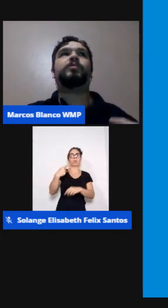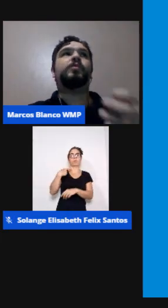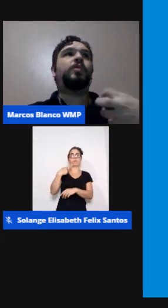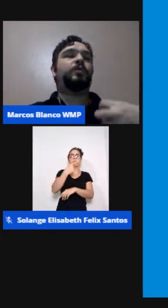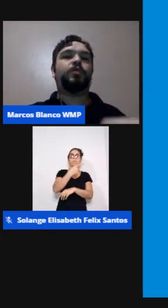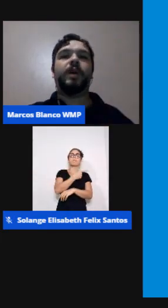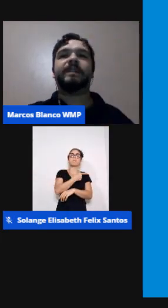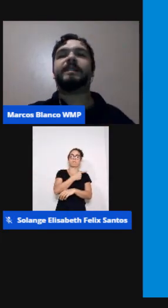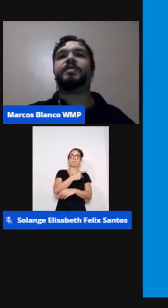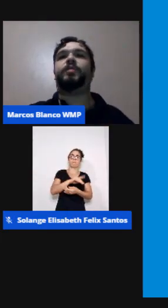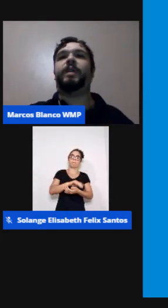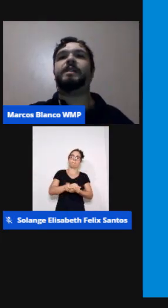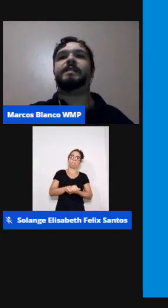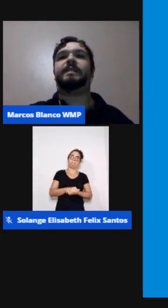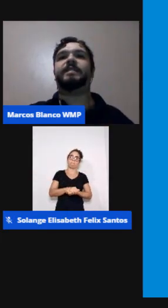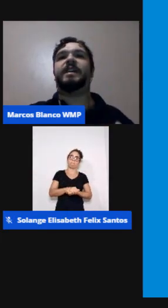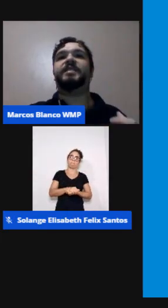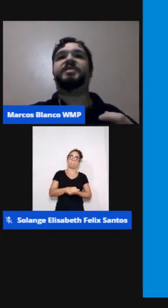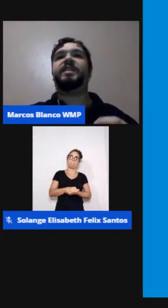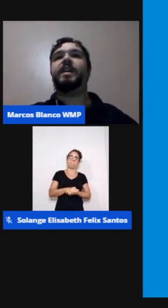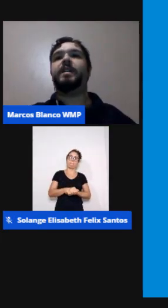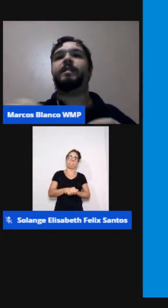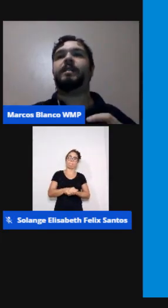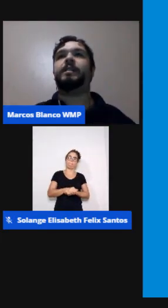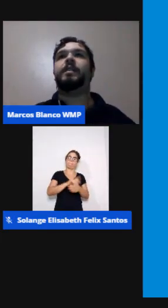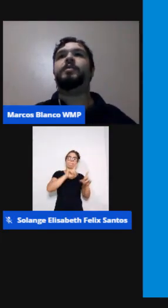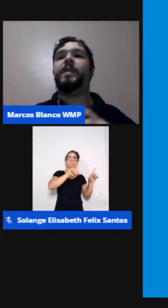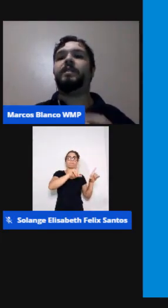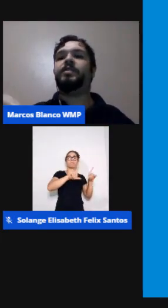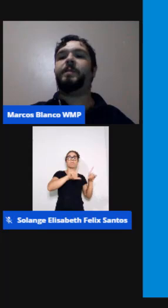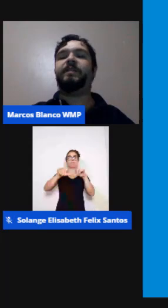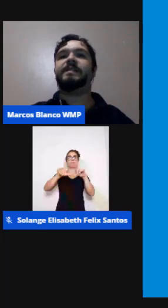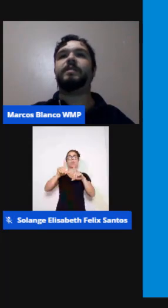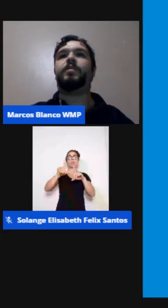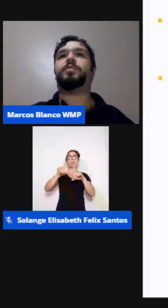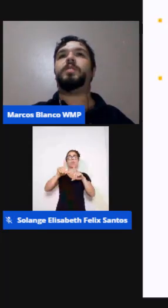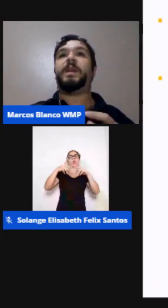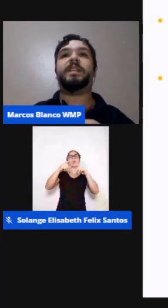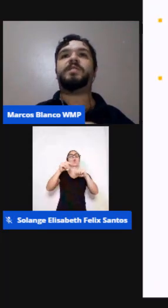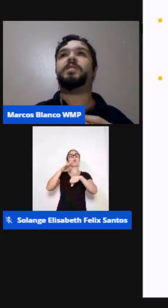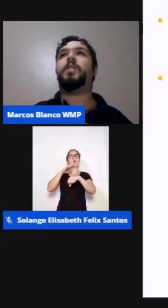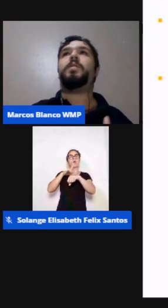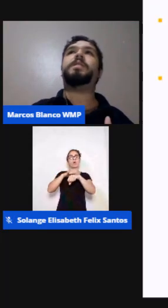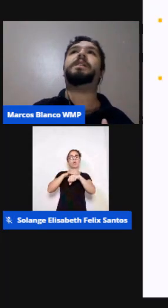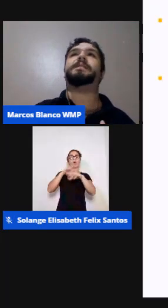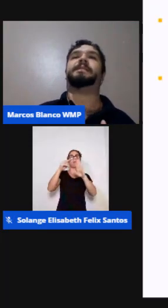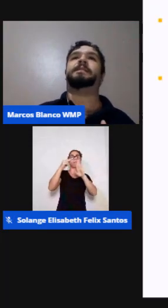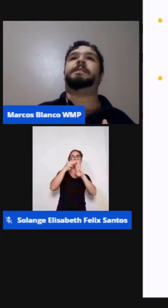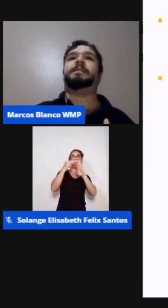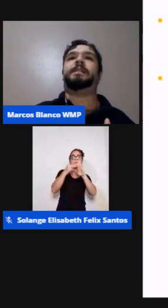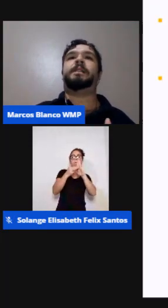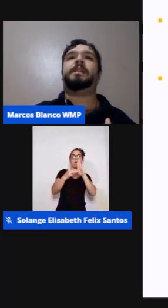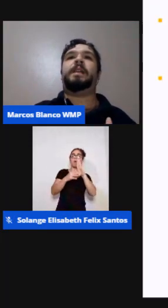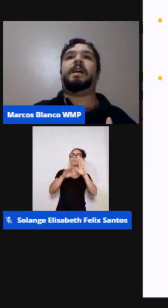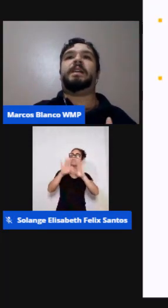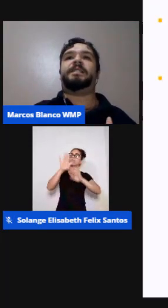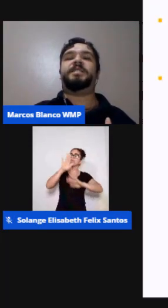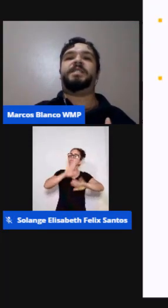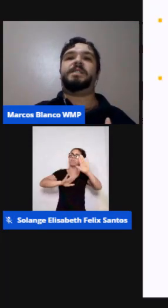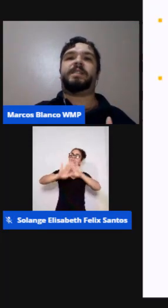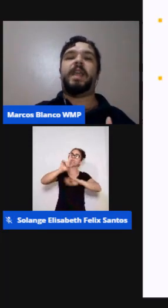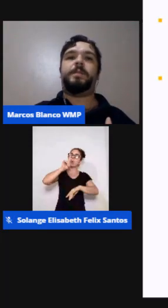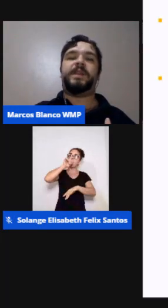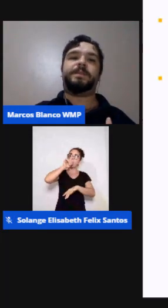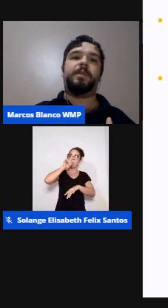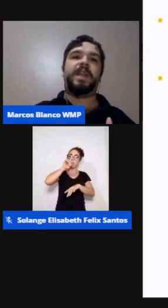Então, com todas essas doenças, a gente entra no método de prevenção e controle para que isso não aconteça, né?